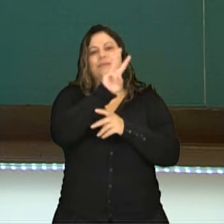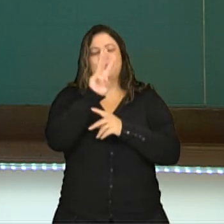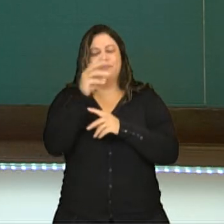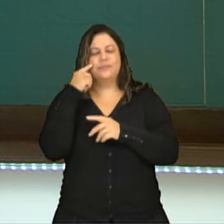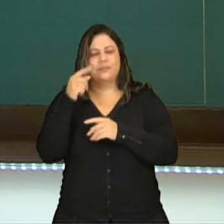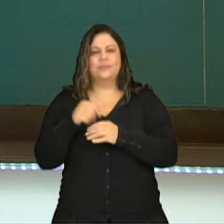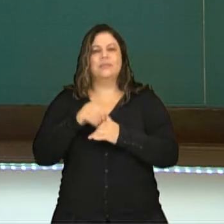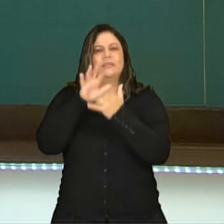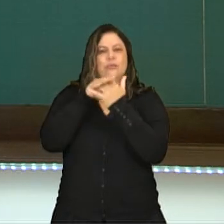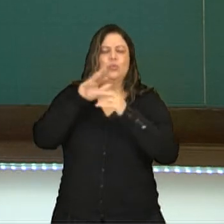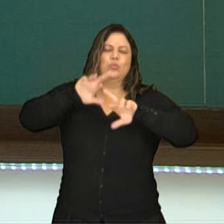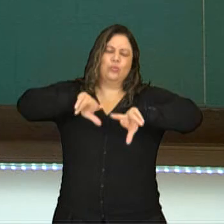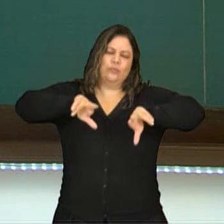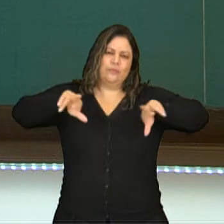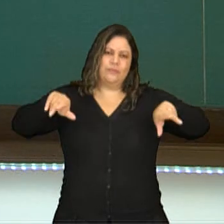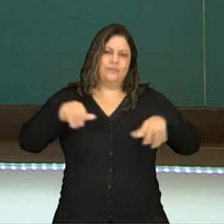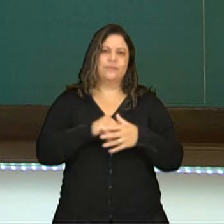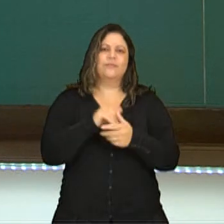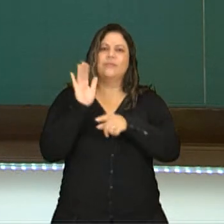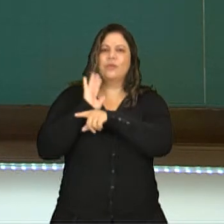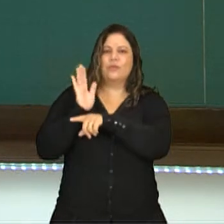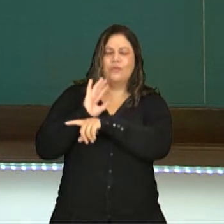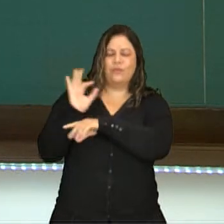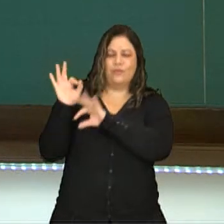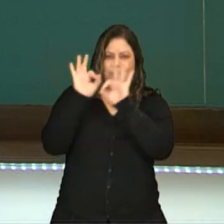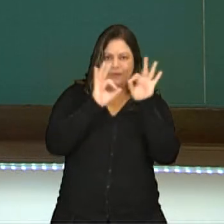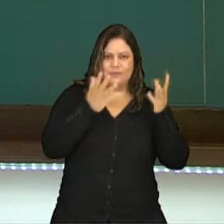vídeos para vocês acompanharem essas danças.